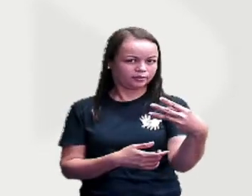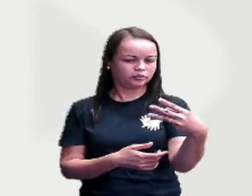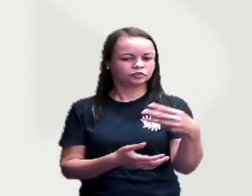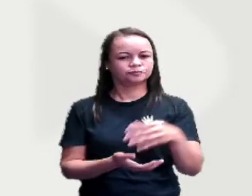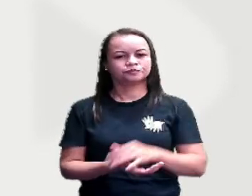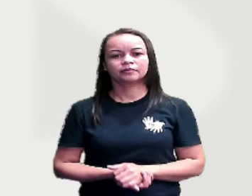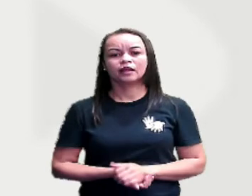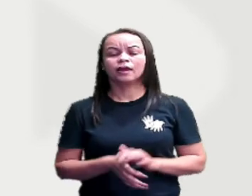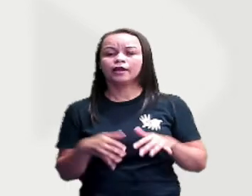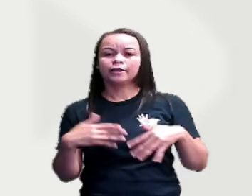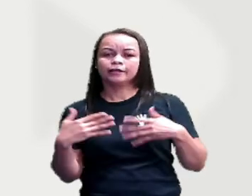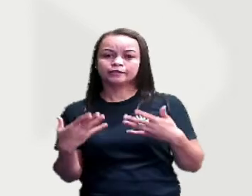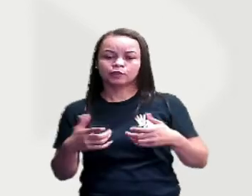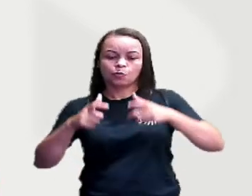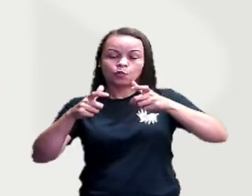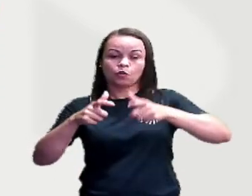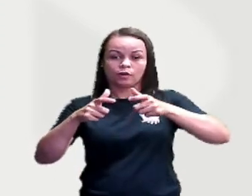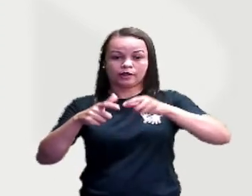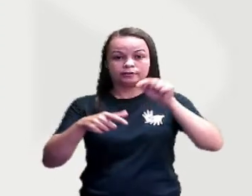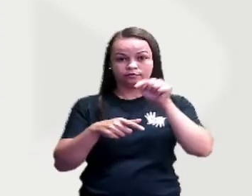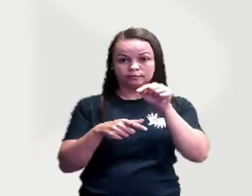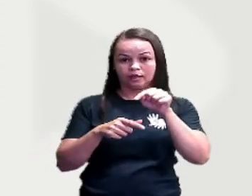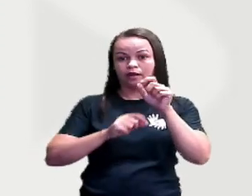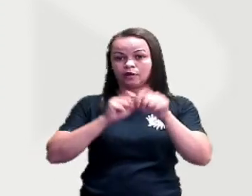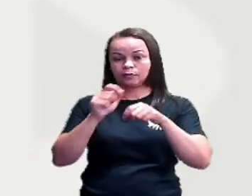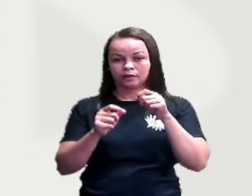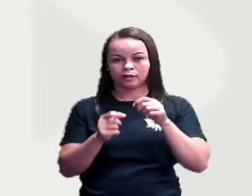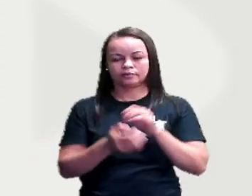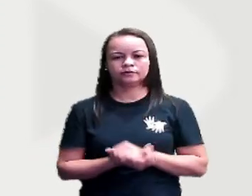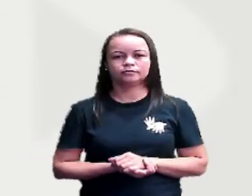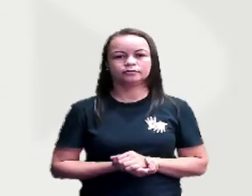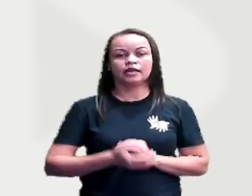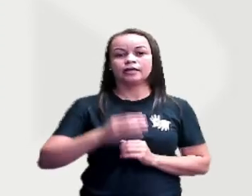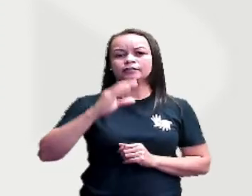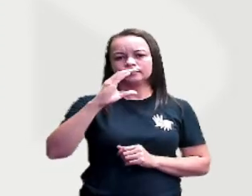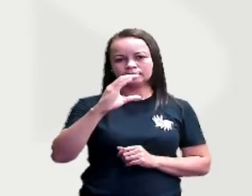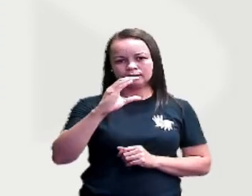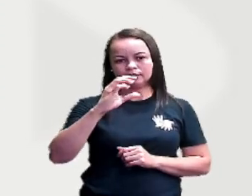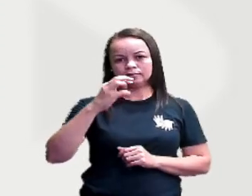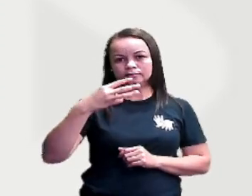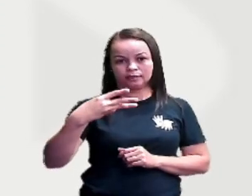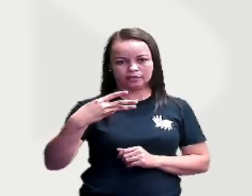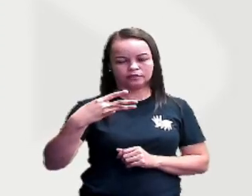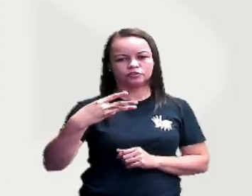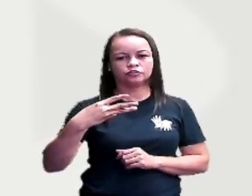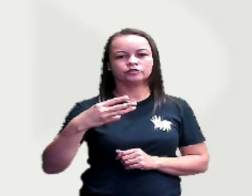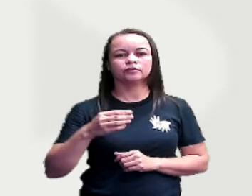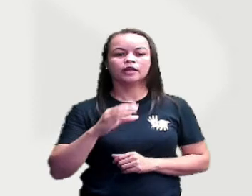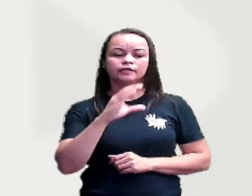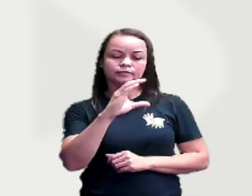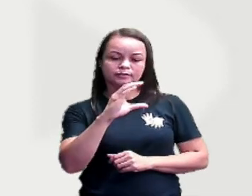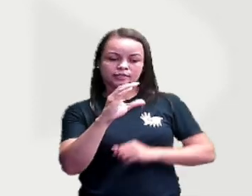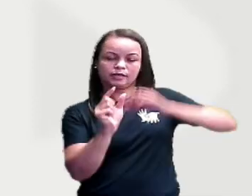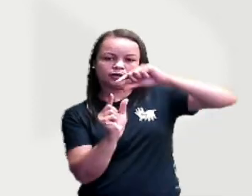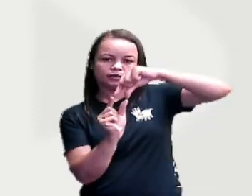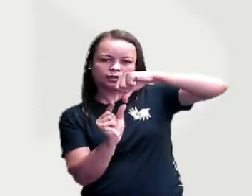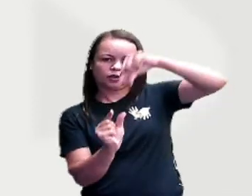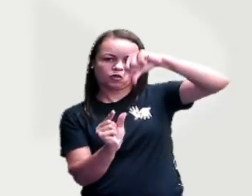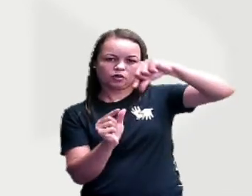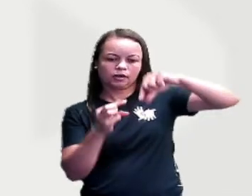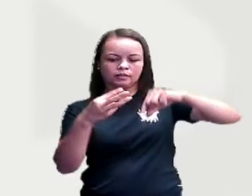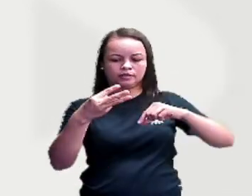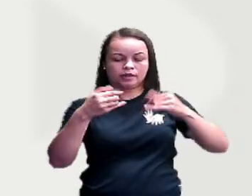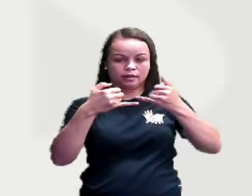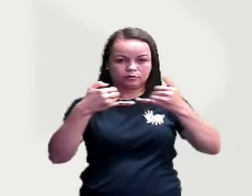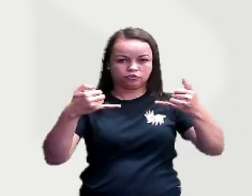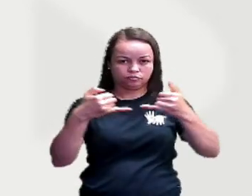Então, a localização dela vai ser C3. C da coluna e 3 da